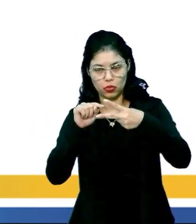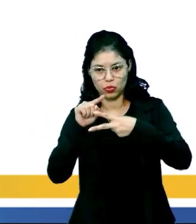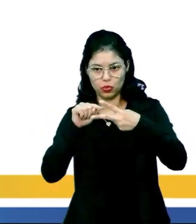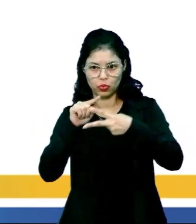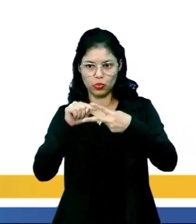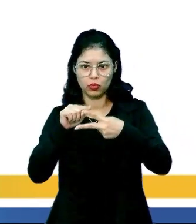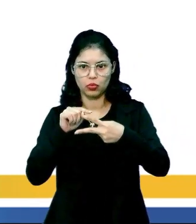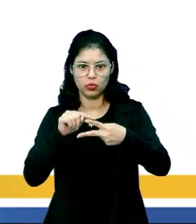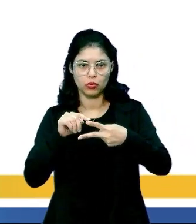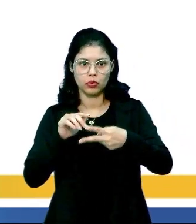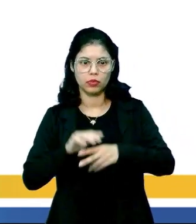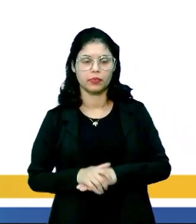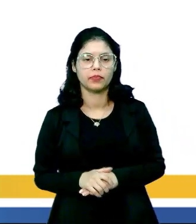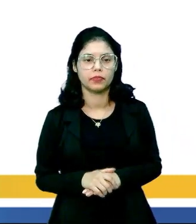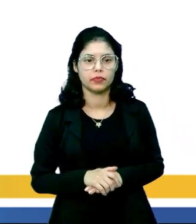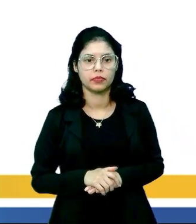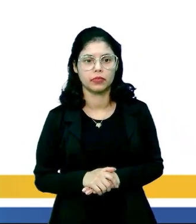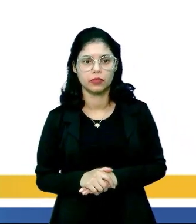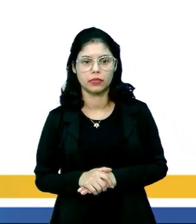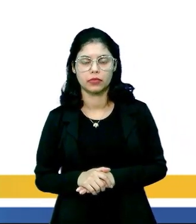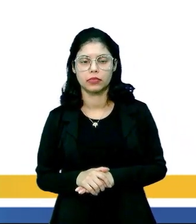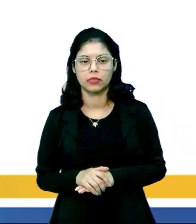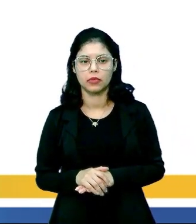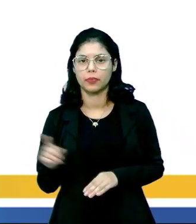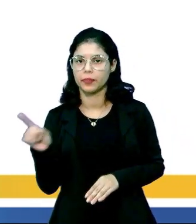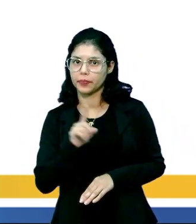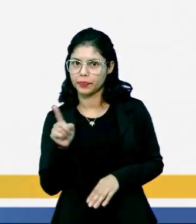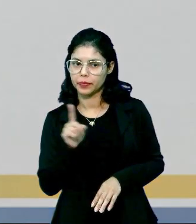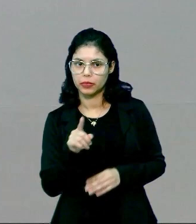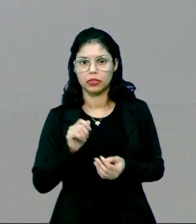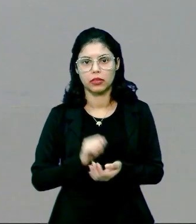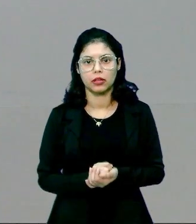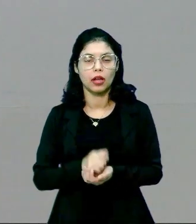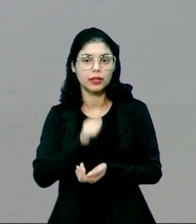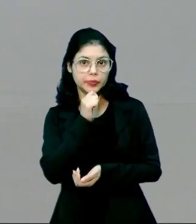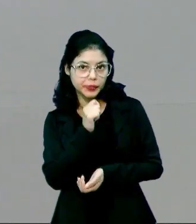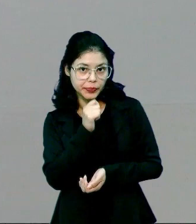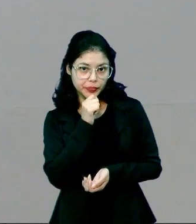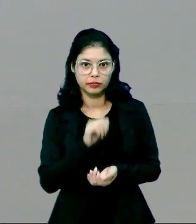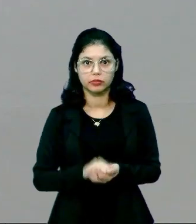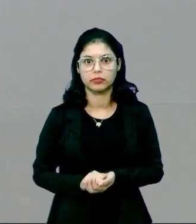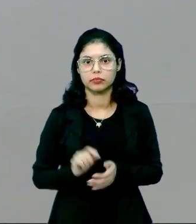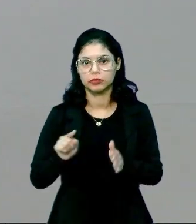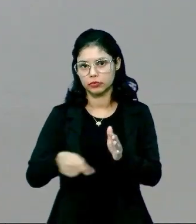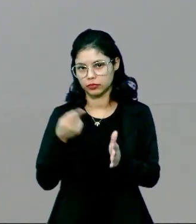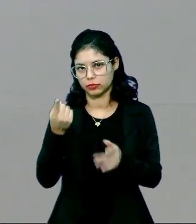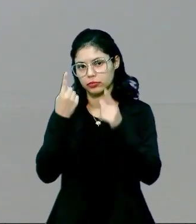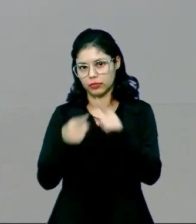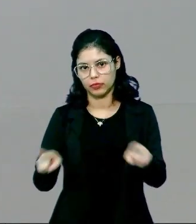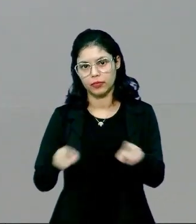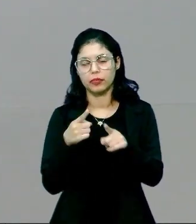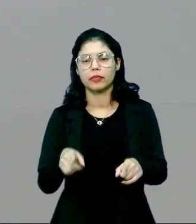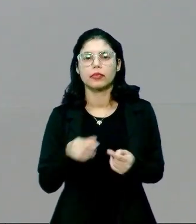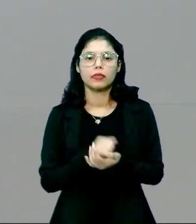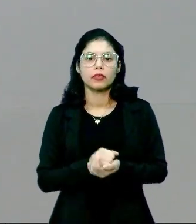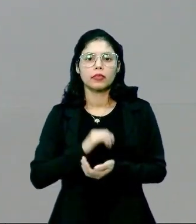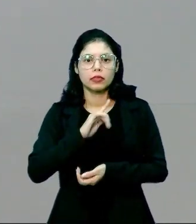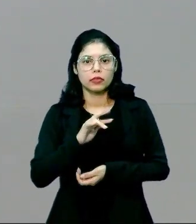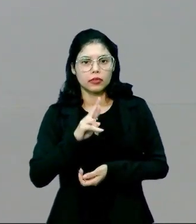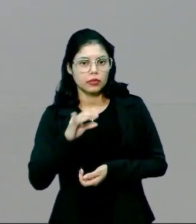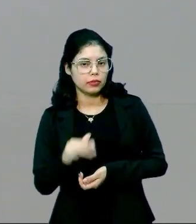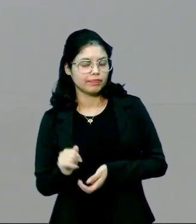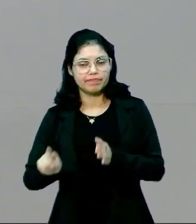Tom Jobin não apesar de ser uma das primeiras músicas garota de